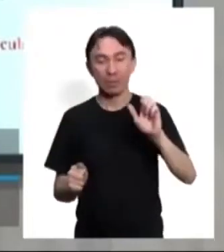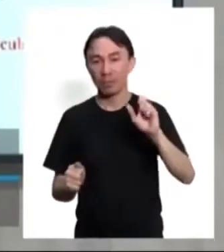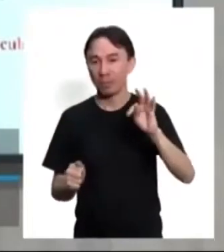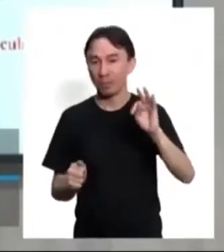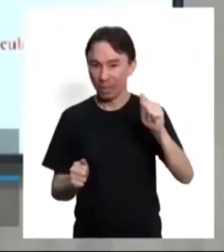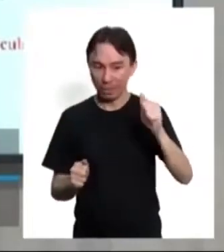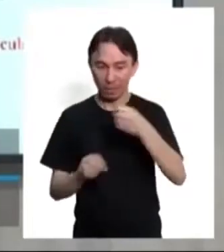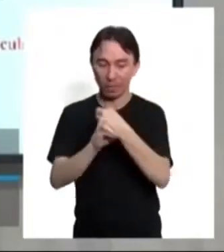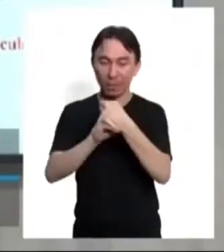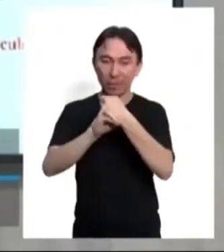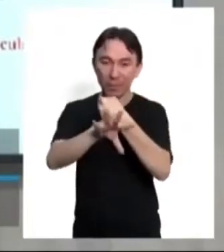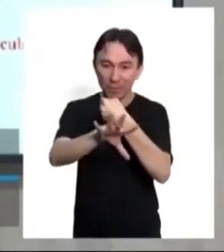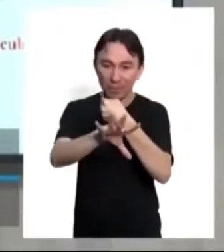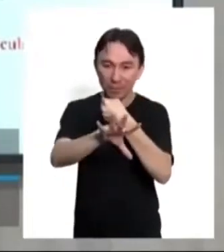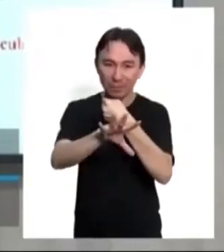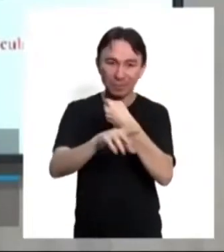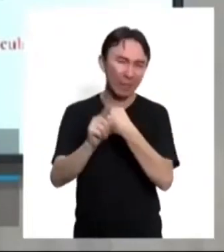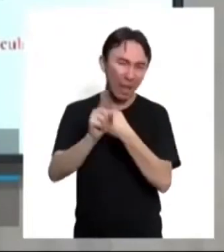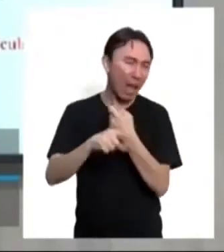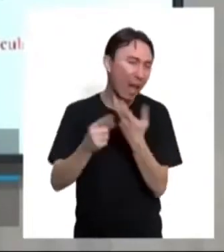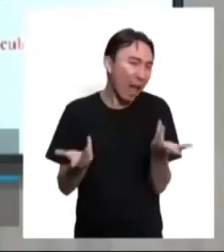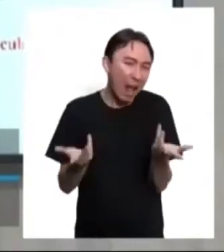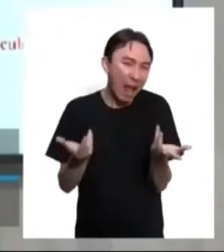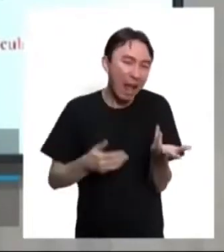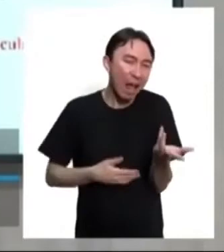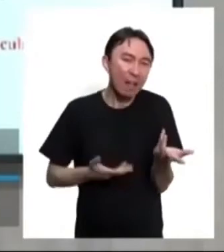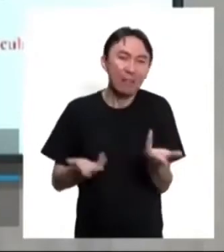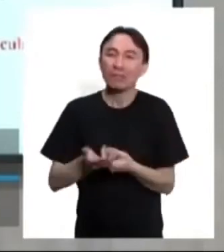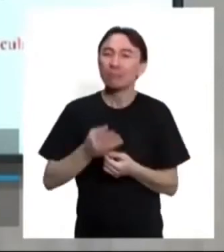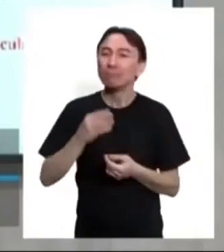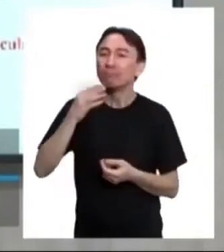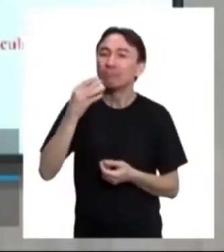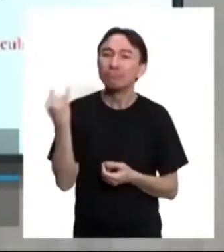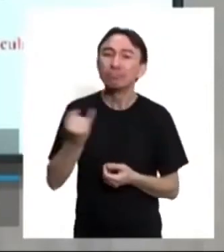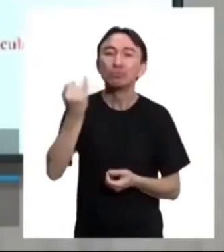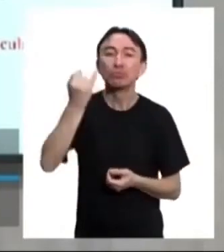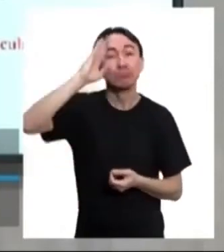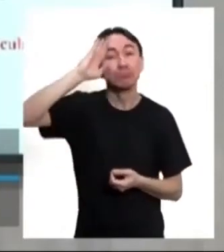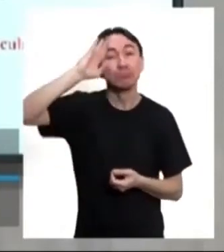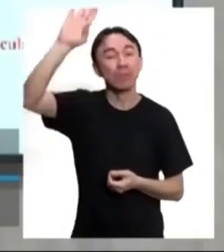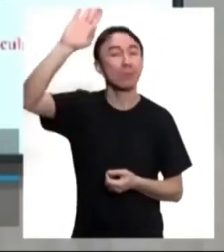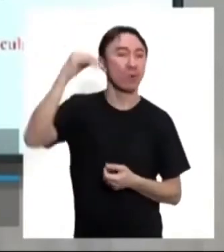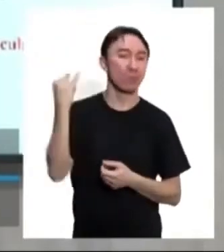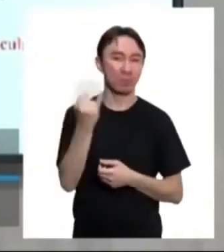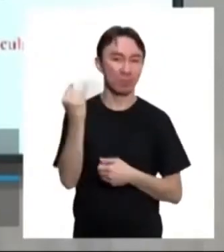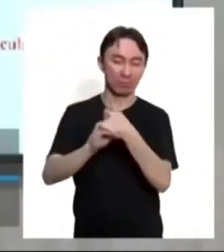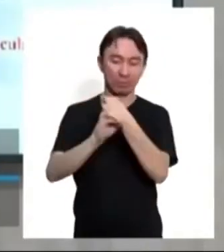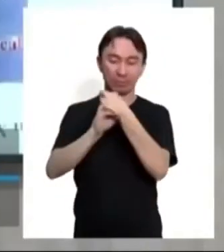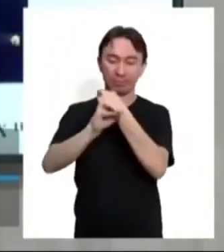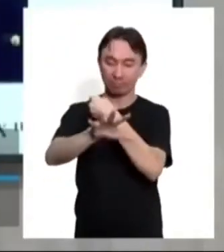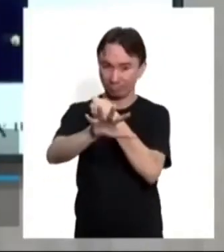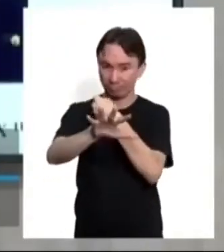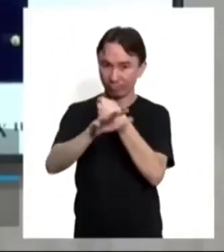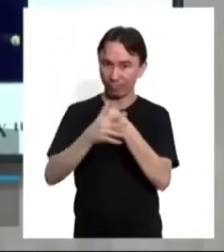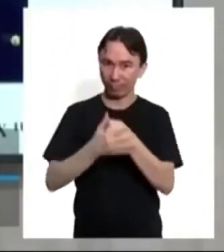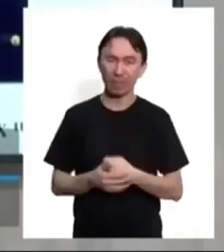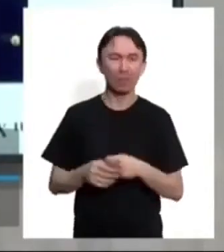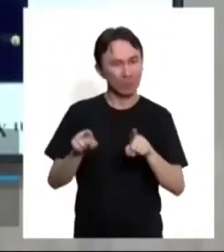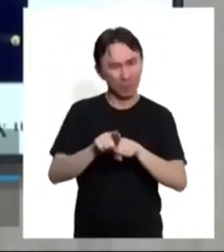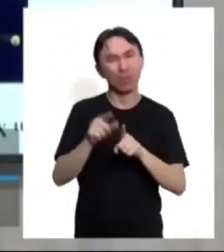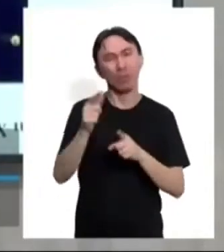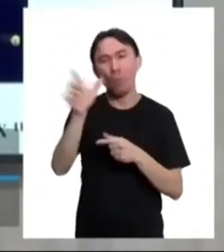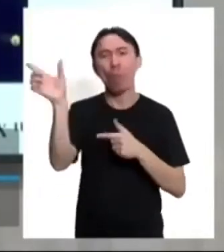as partículas chamadas fundamentais, são as partículas mais importantes da radiação, mas nós temos